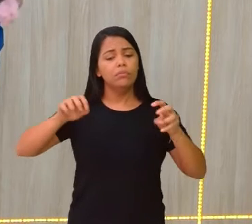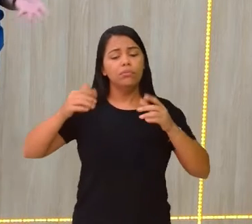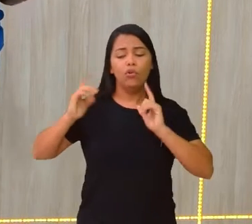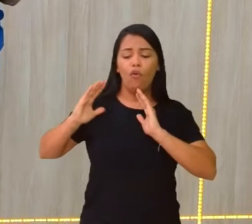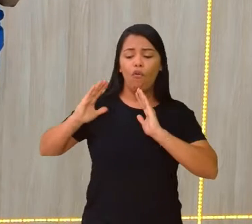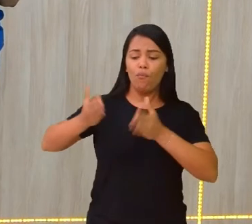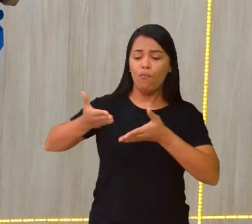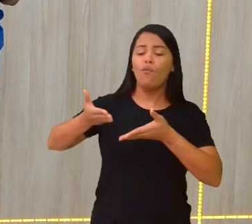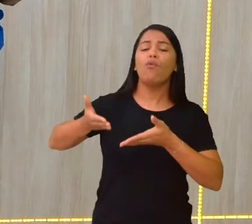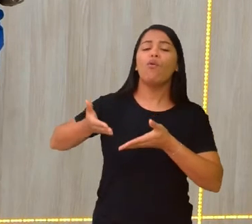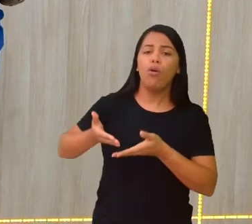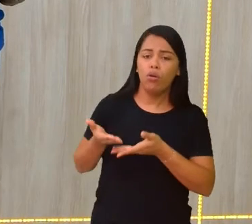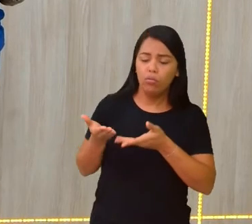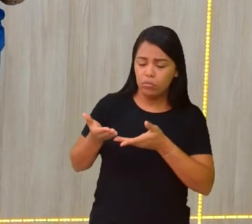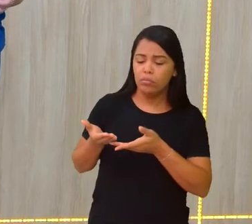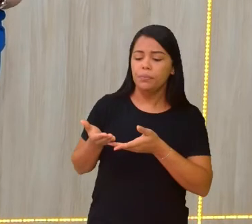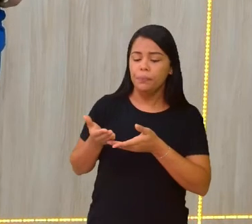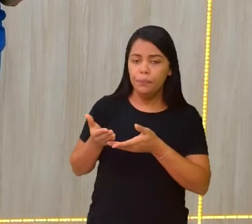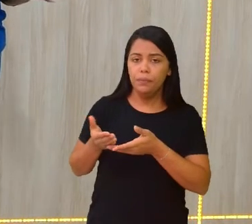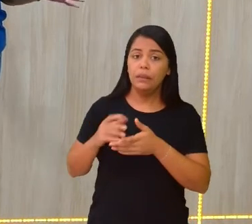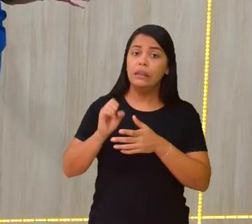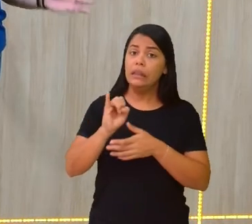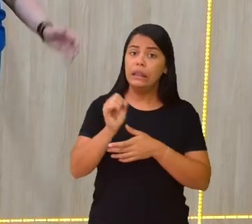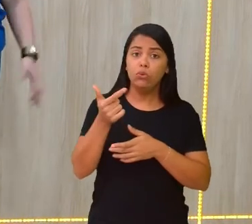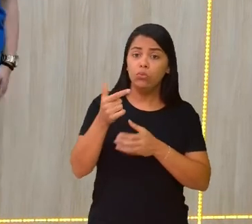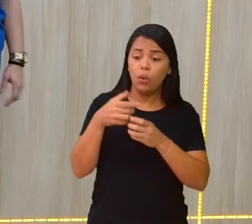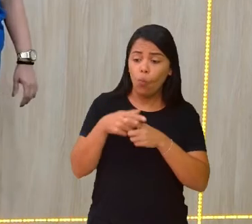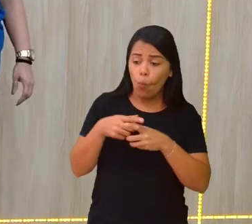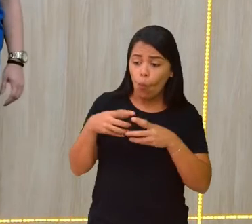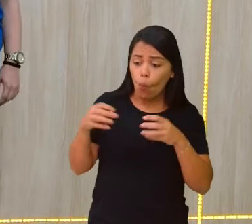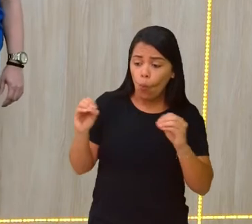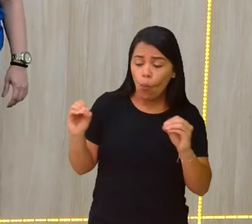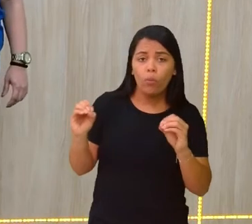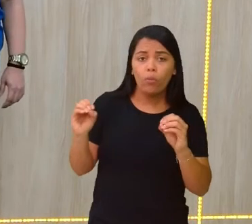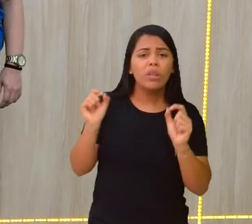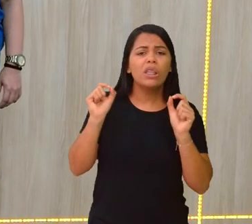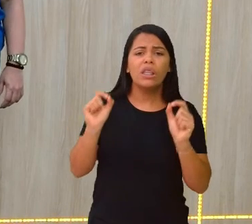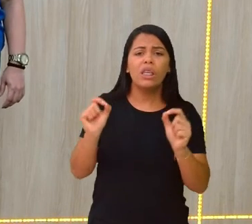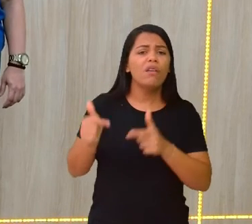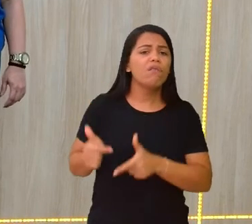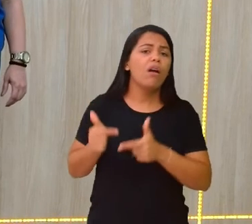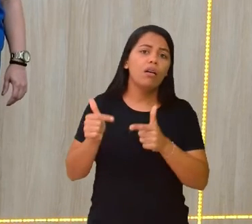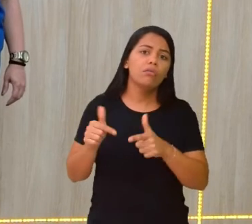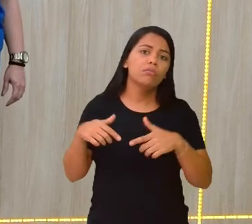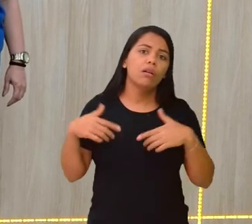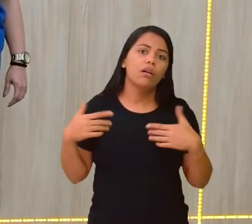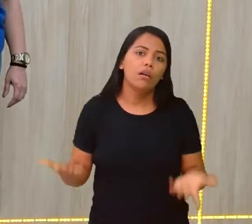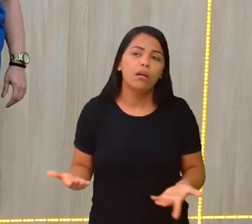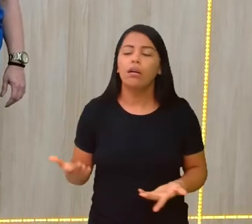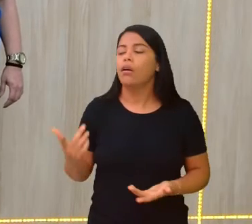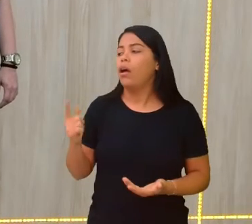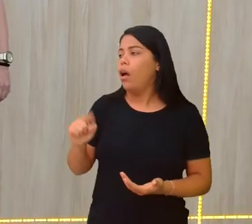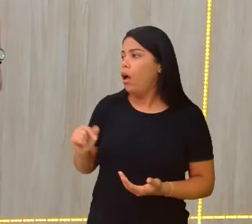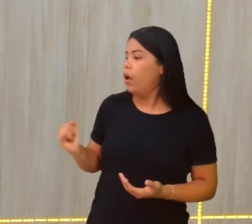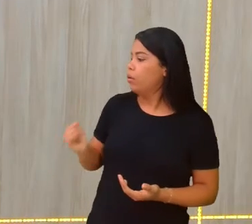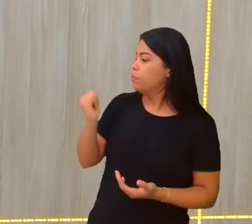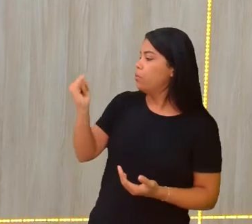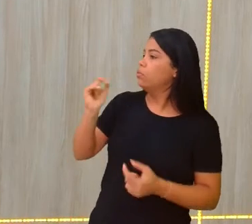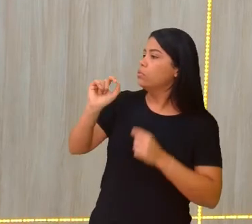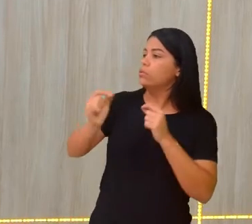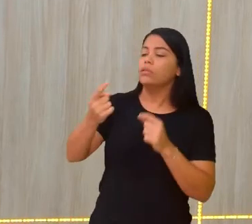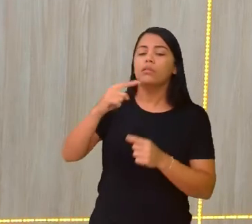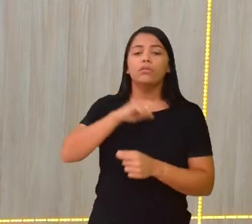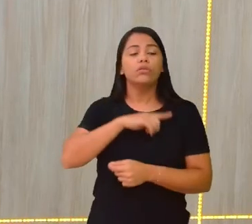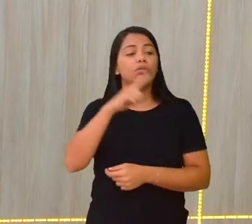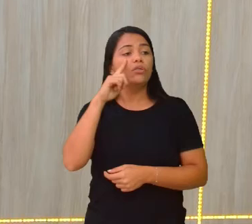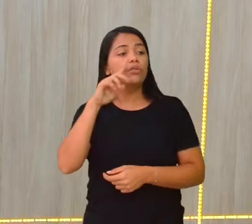houver esses grupos que lutem por essas causas, quem vai lutar, né? Então, e é pode falar, professora. importante que a gente vê,